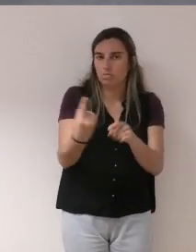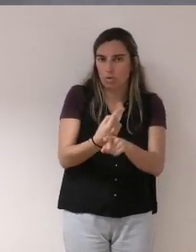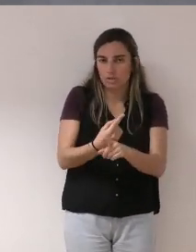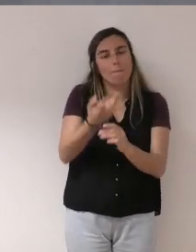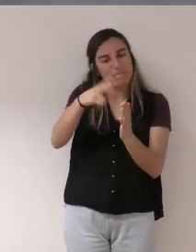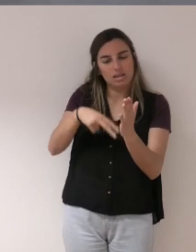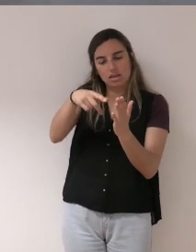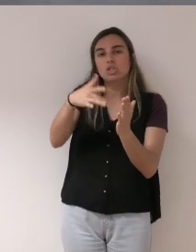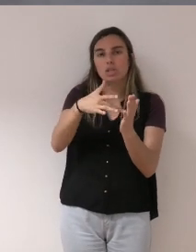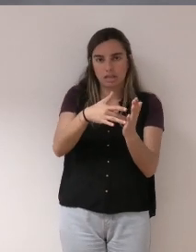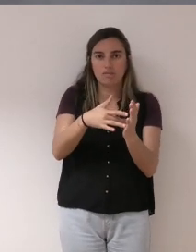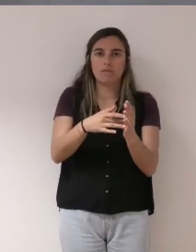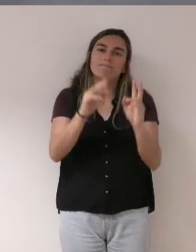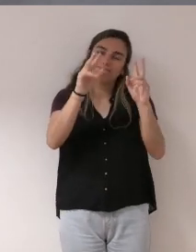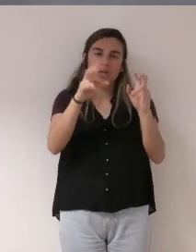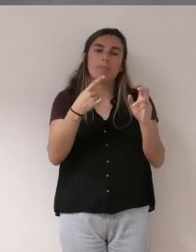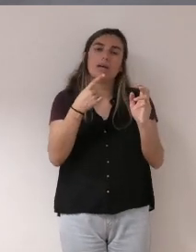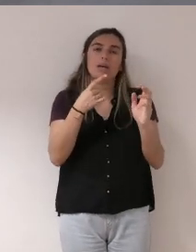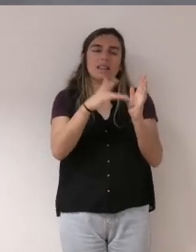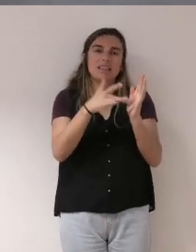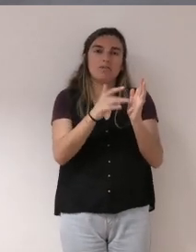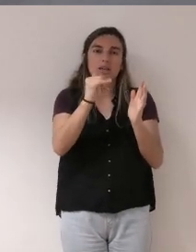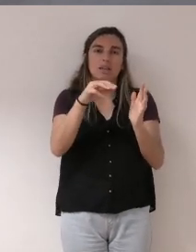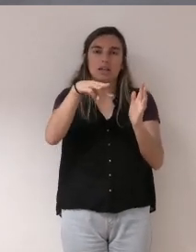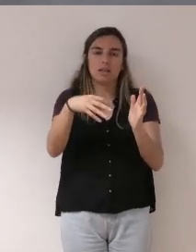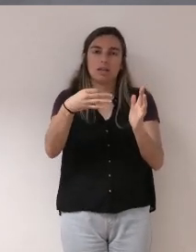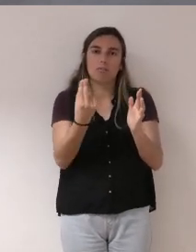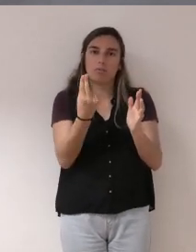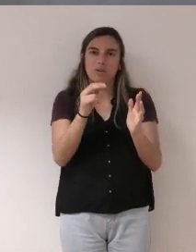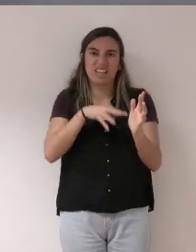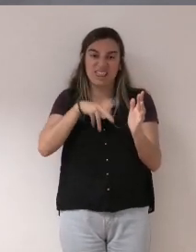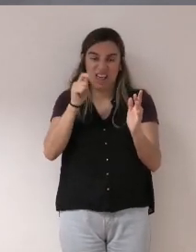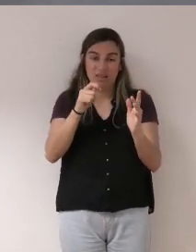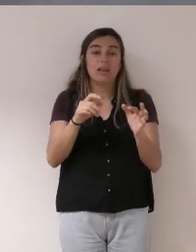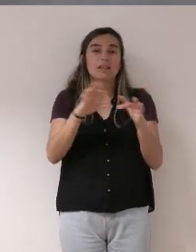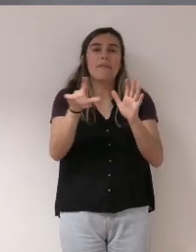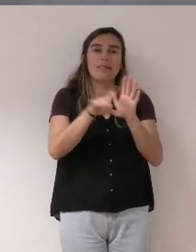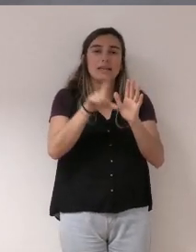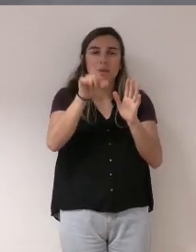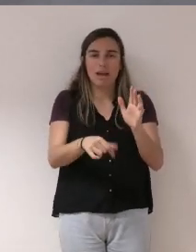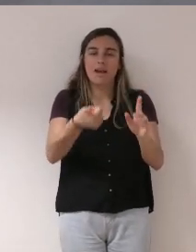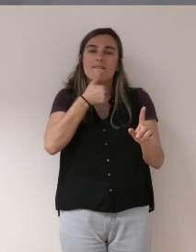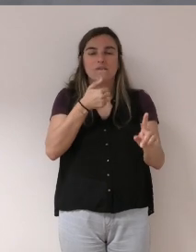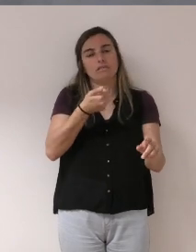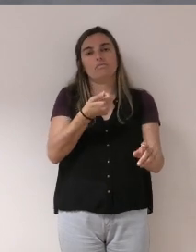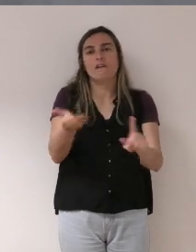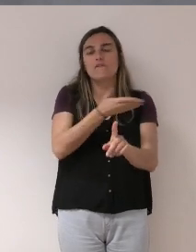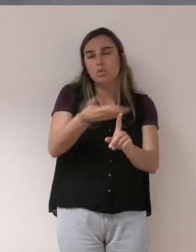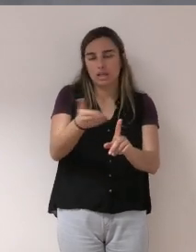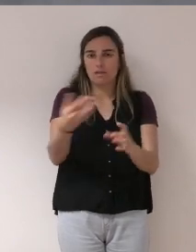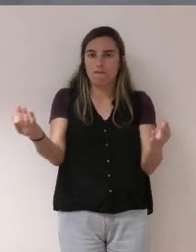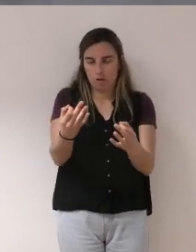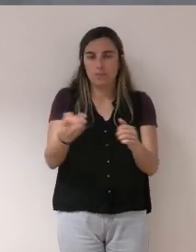ler deste livro, Impunidade, sobre a questão da lei e a questão da violência. É um breve excerto da conversa